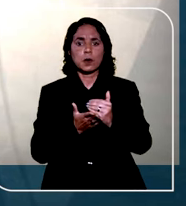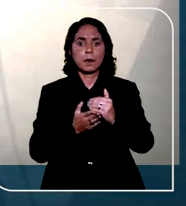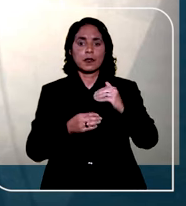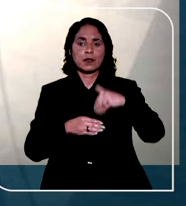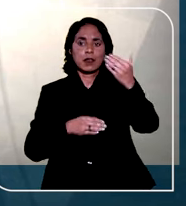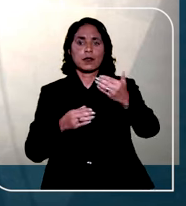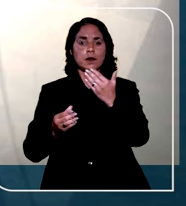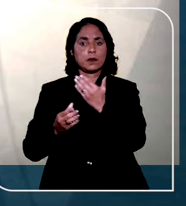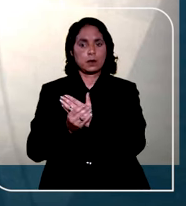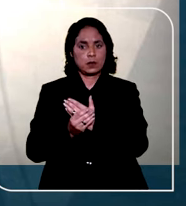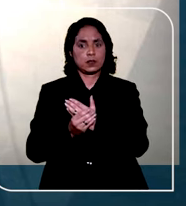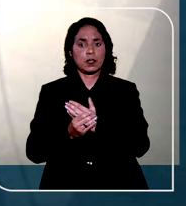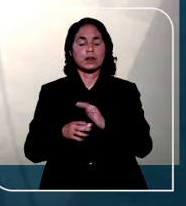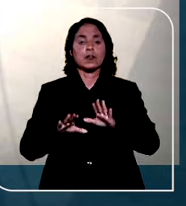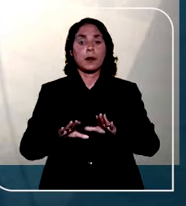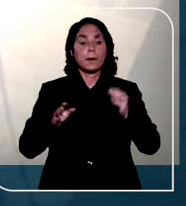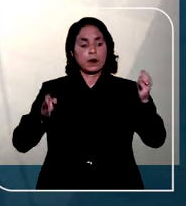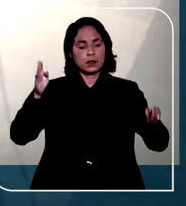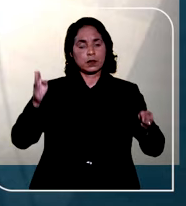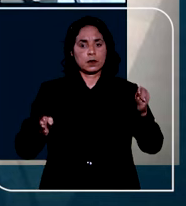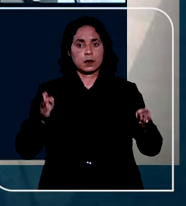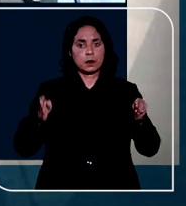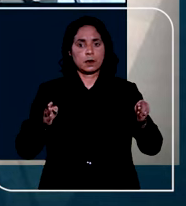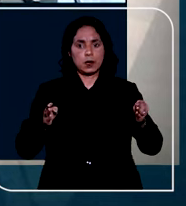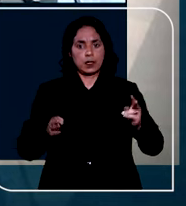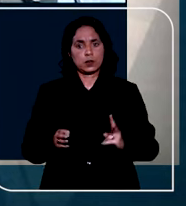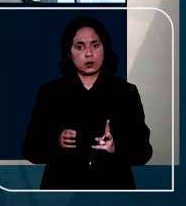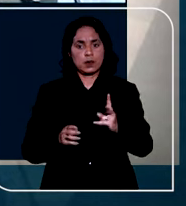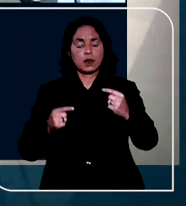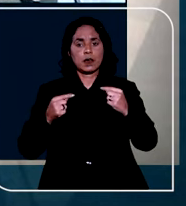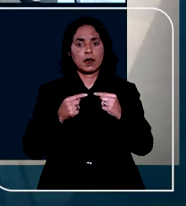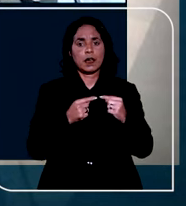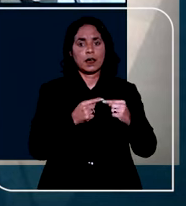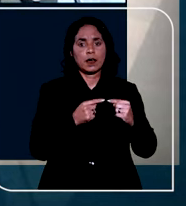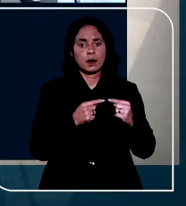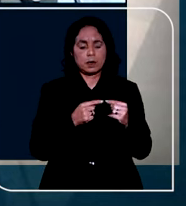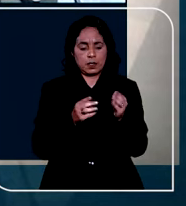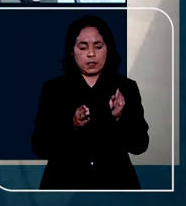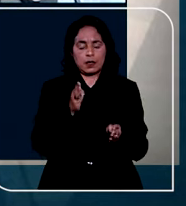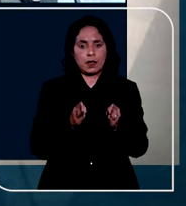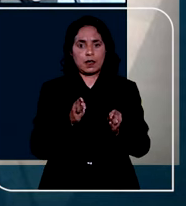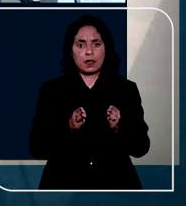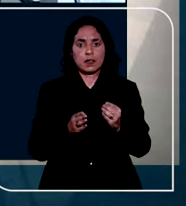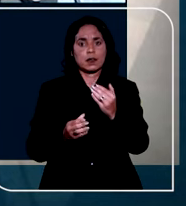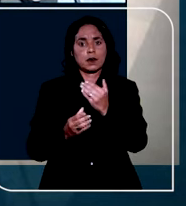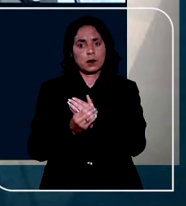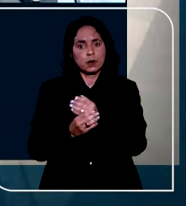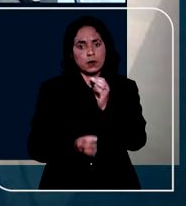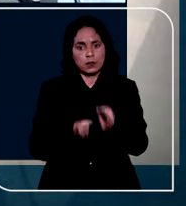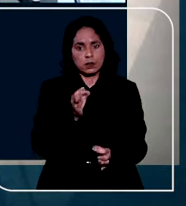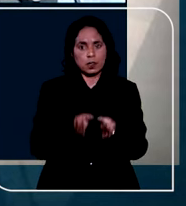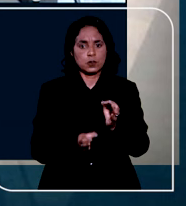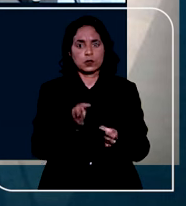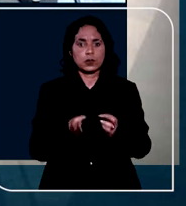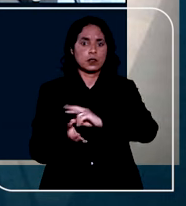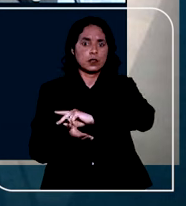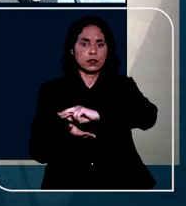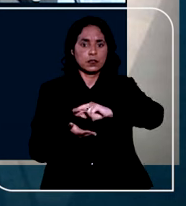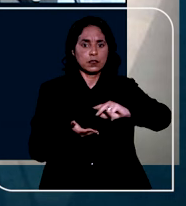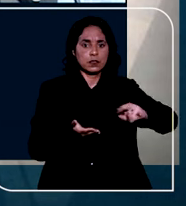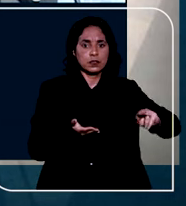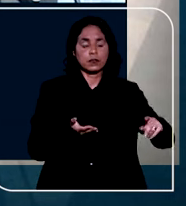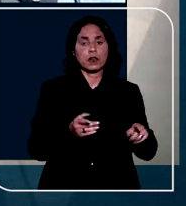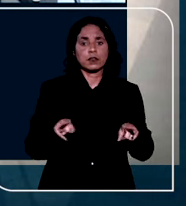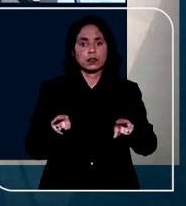do processo enquanto o prazo processual se relaciona ao momento para praticar atos que geram efeitos no